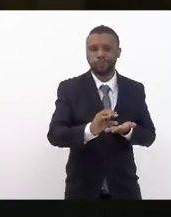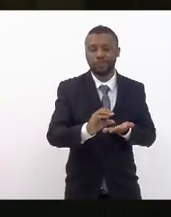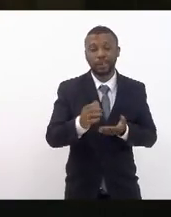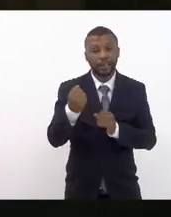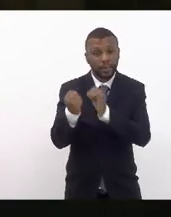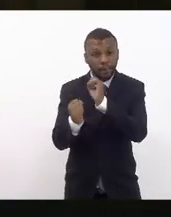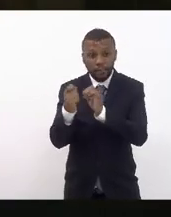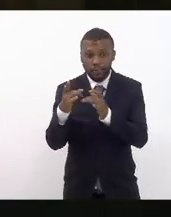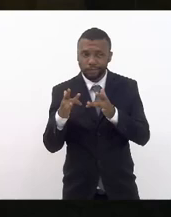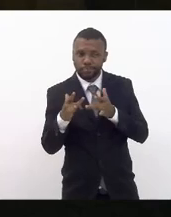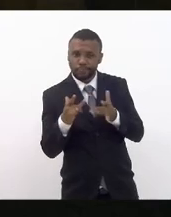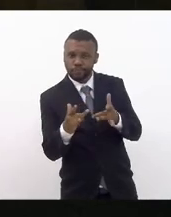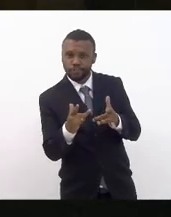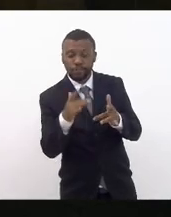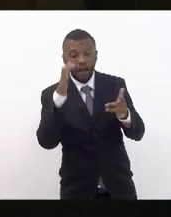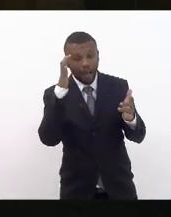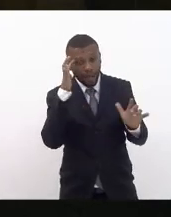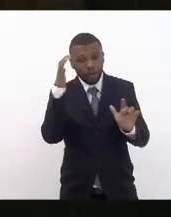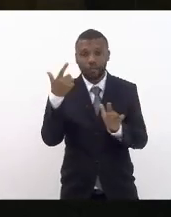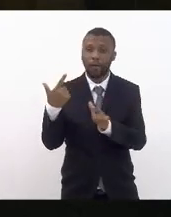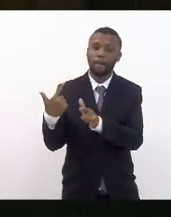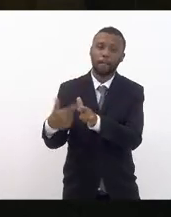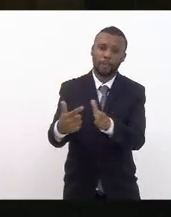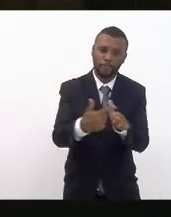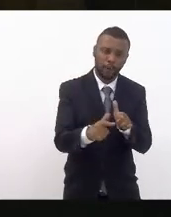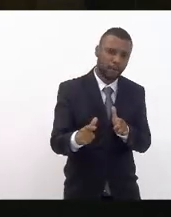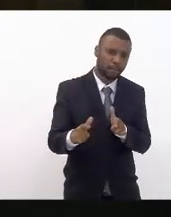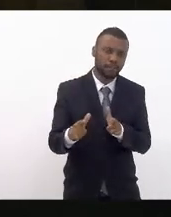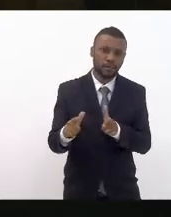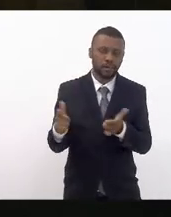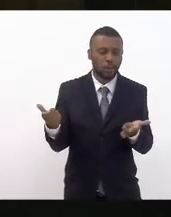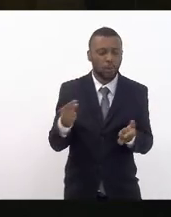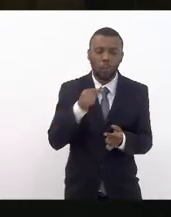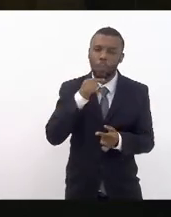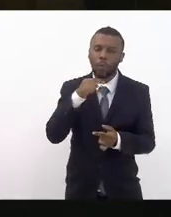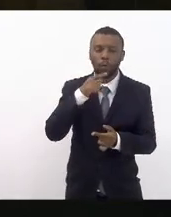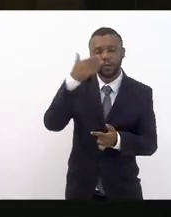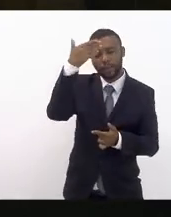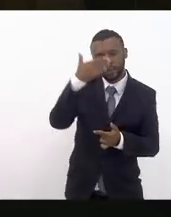disposição para poder realmente resolver o problema, eu não estou conseguindo ver isso.